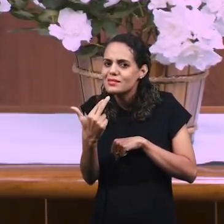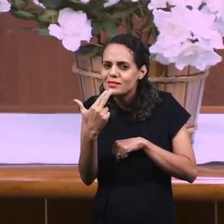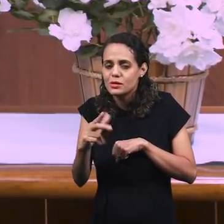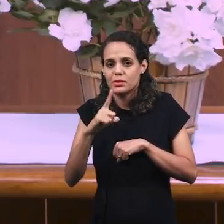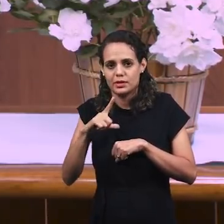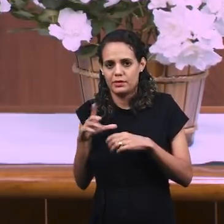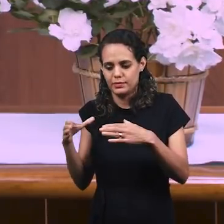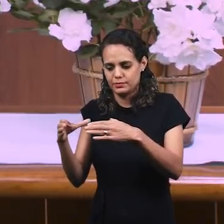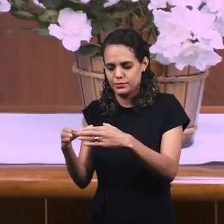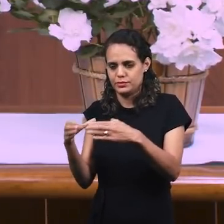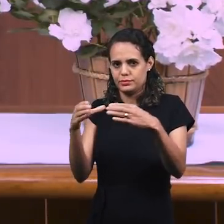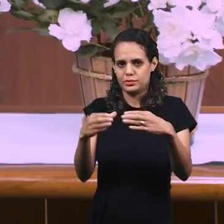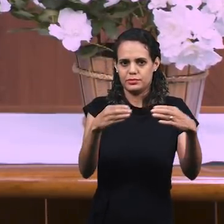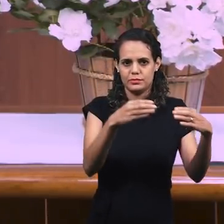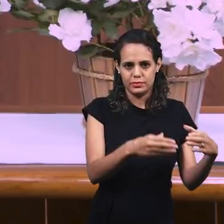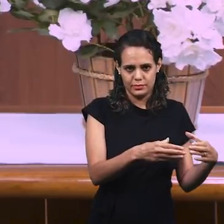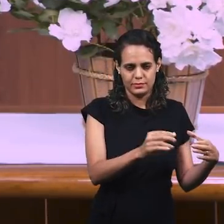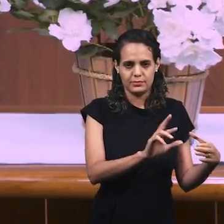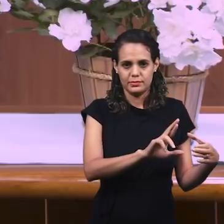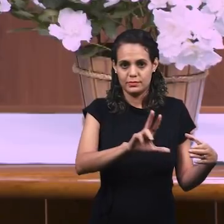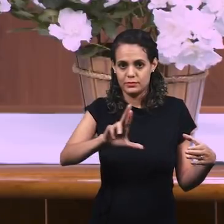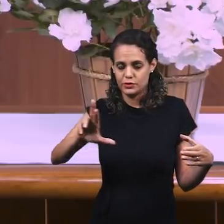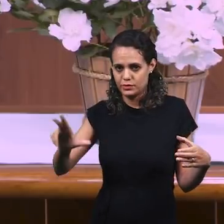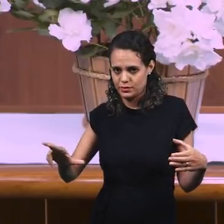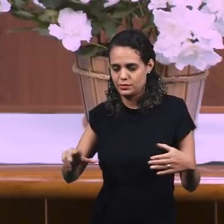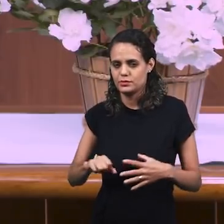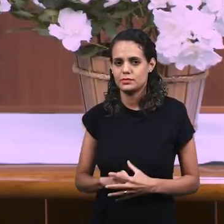final ali claramente 3 grupos diferentes.